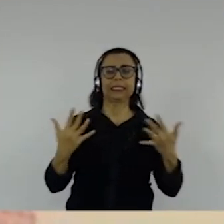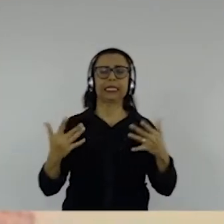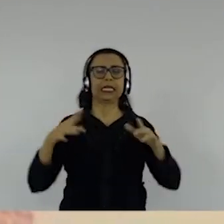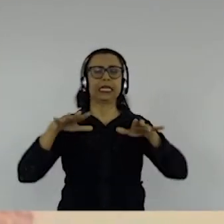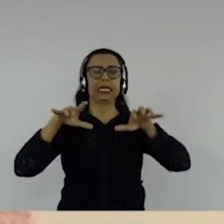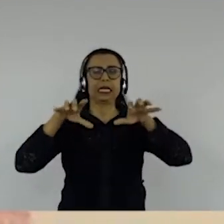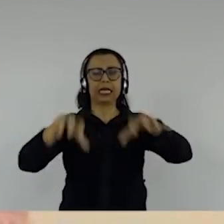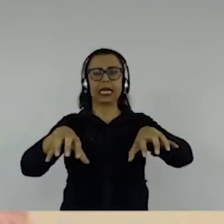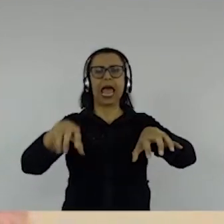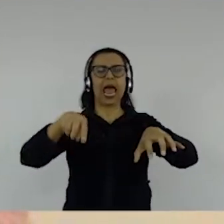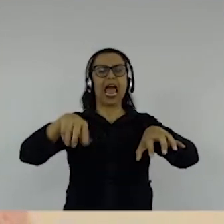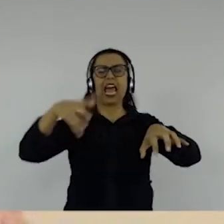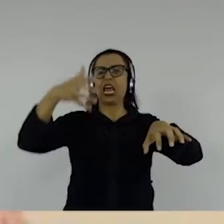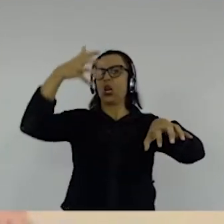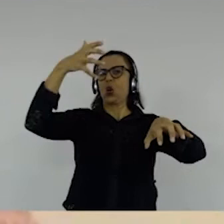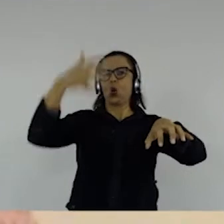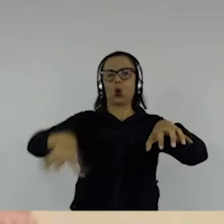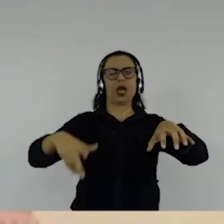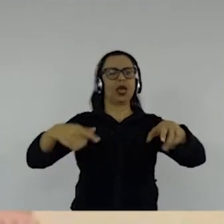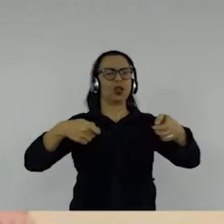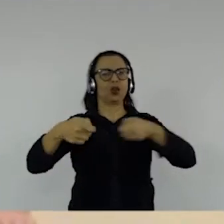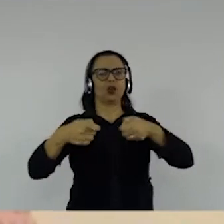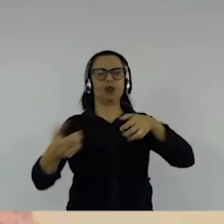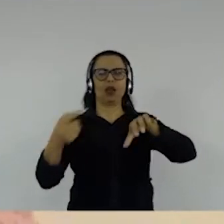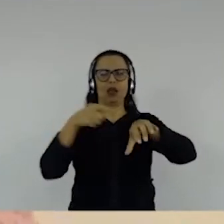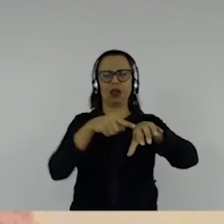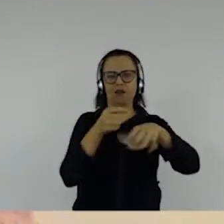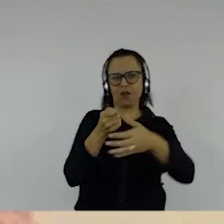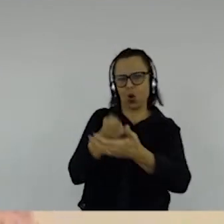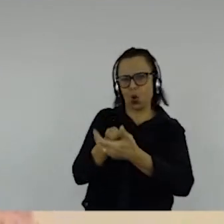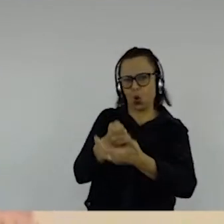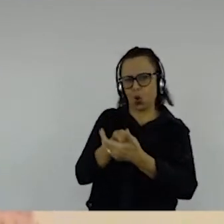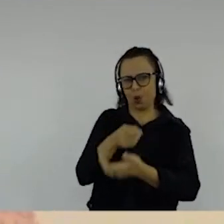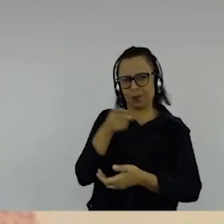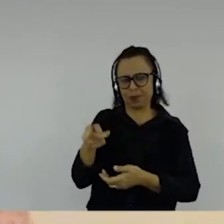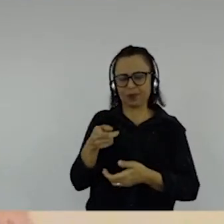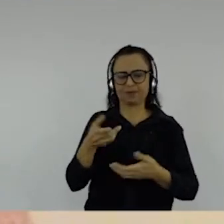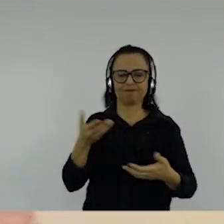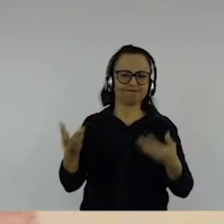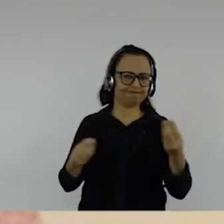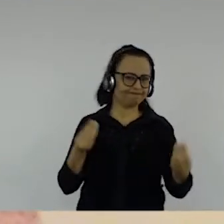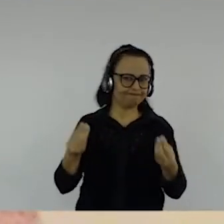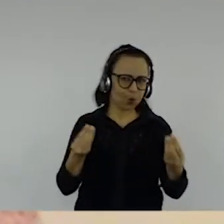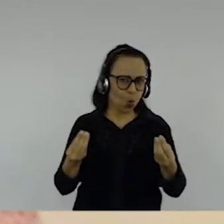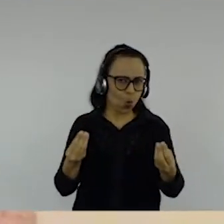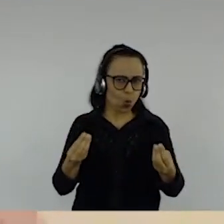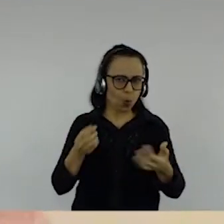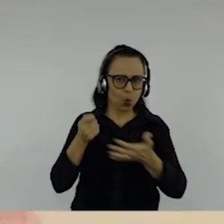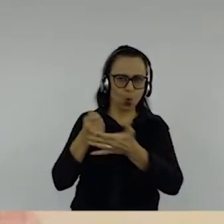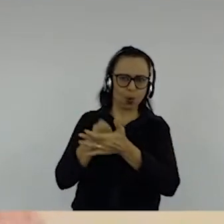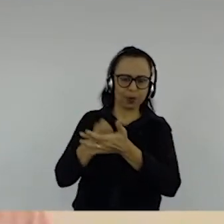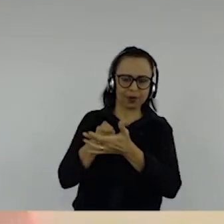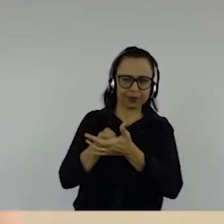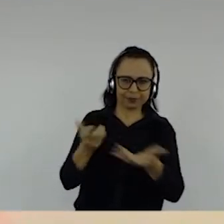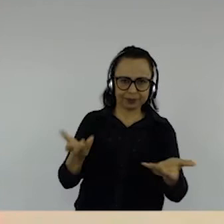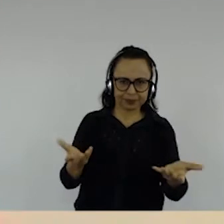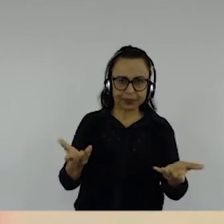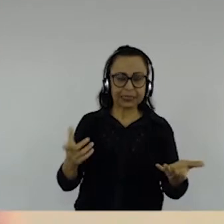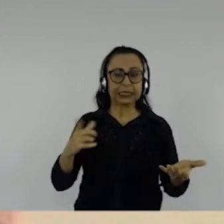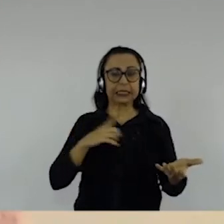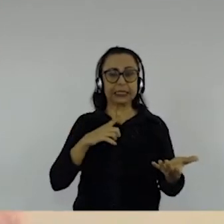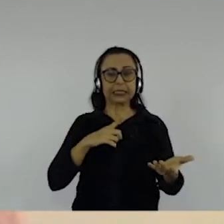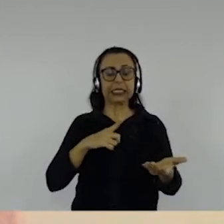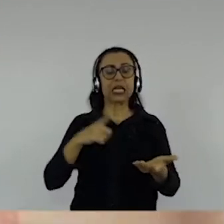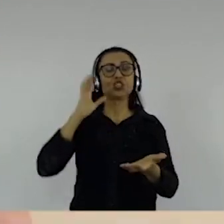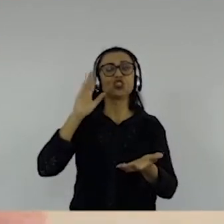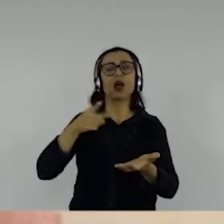não quer renegociar, a outra vai poder obrigar, e ela vai poder obrigar como? Ou seja, se existe um dever,